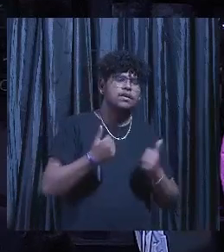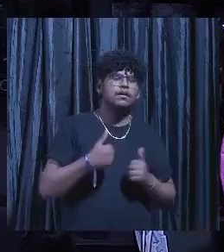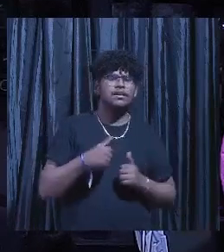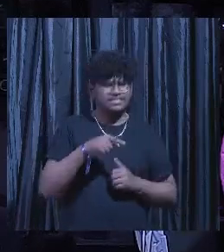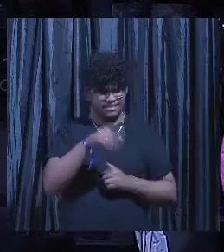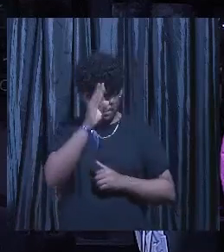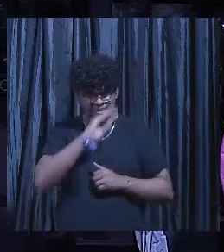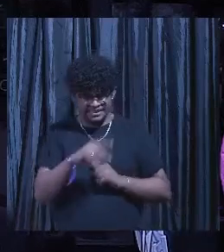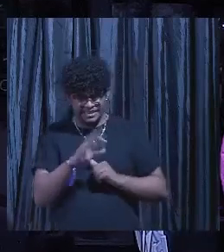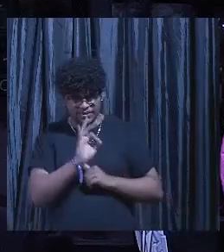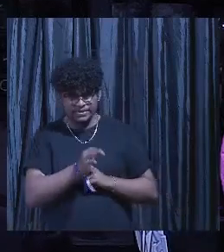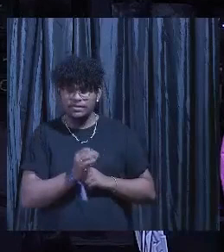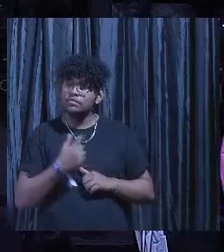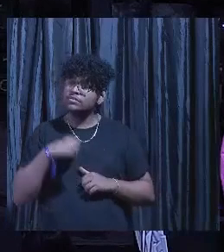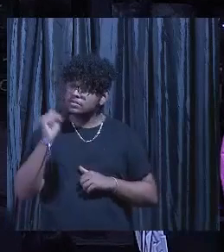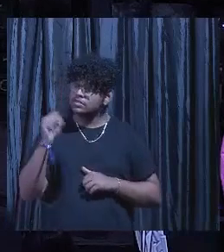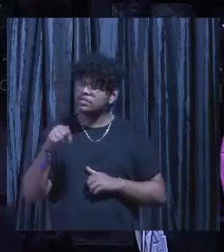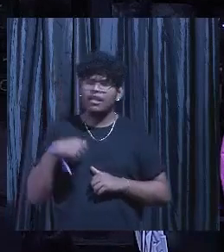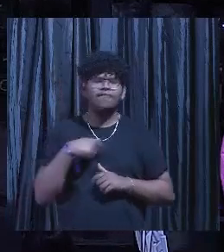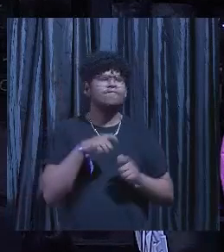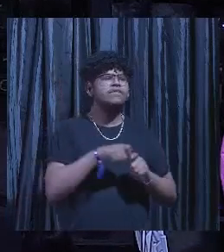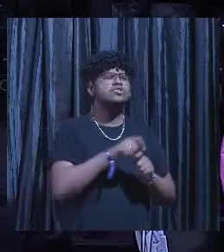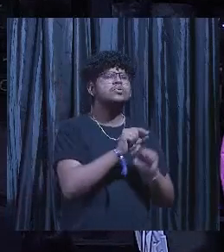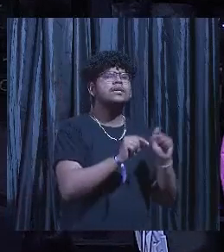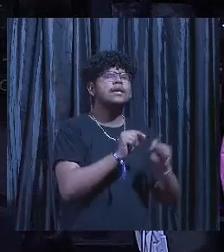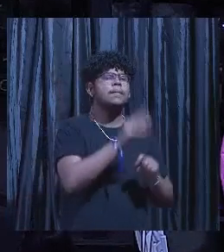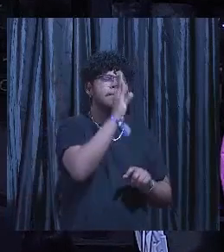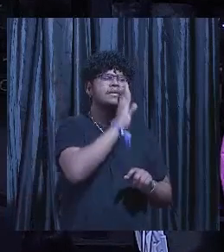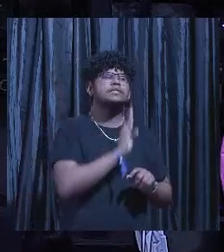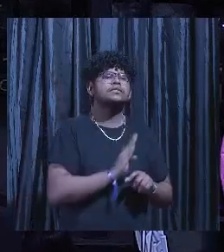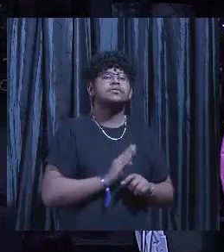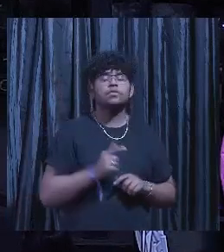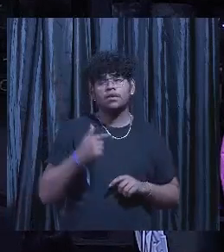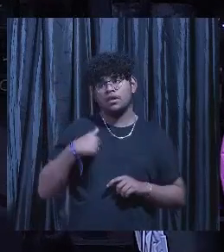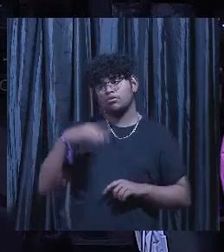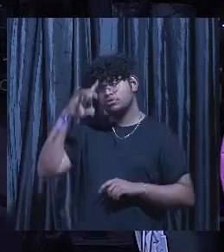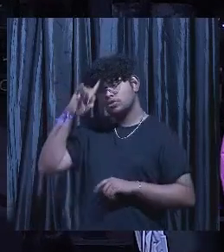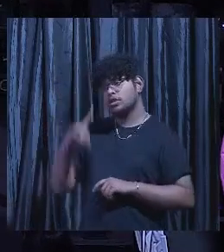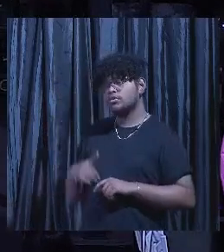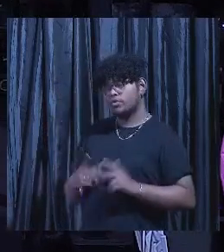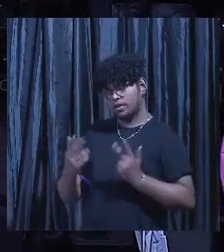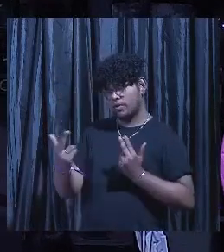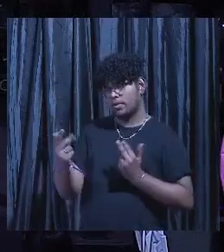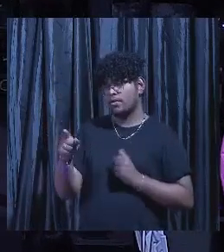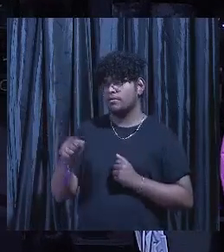você fazia lá no Brasil? Aí eu olhei para ele e falei, eu era diretora como você.